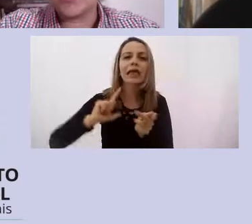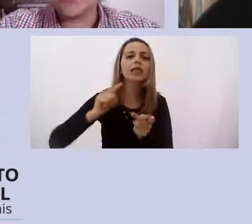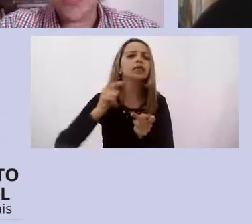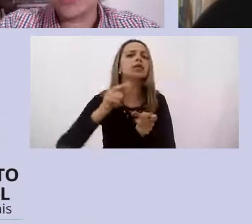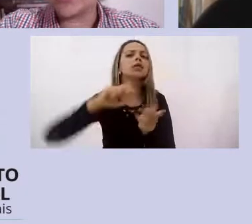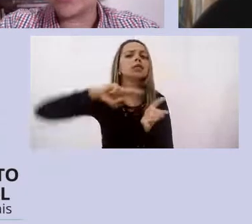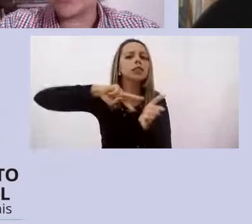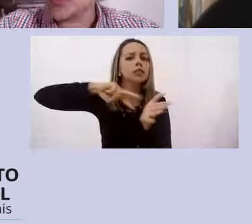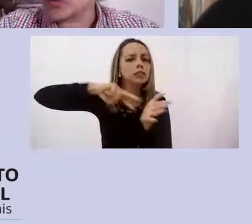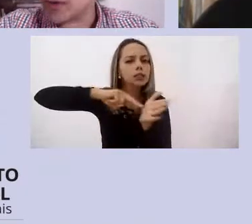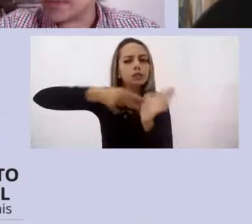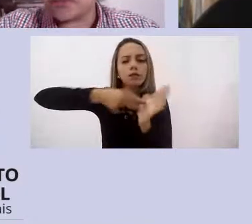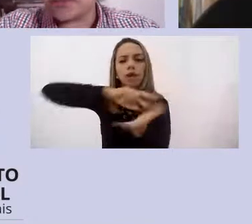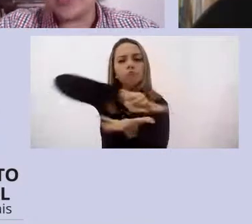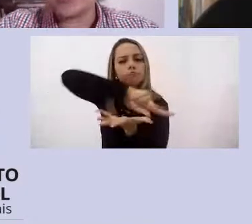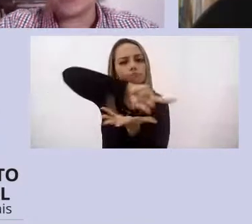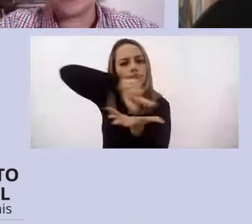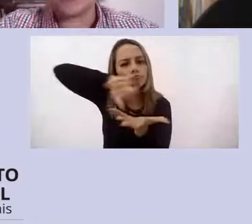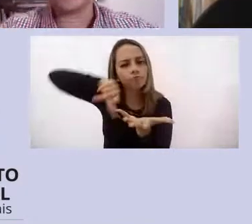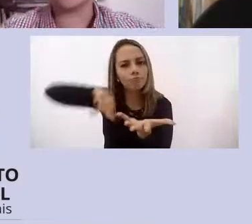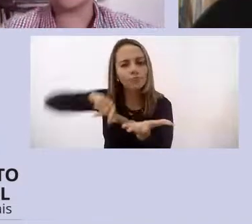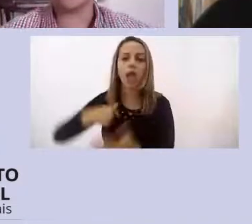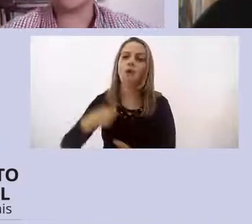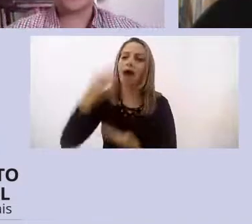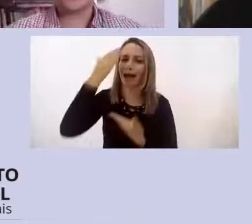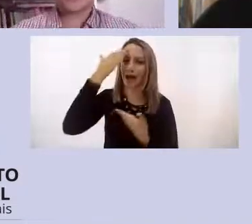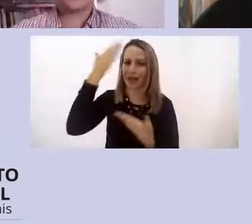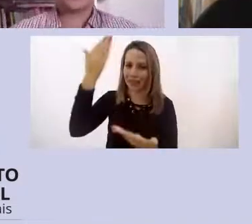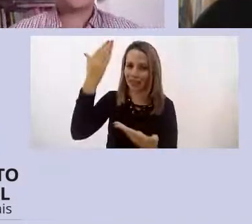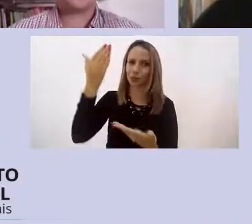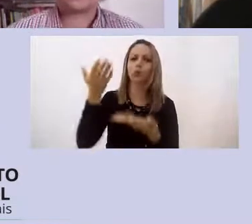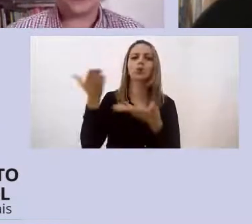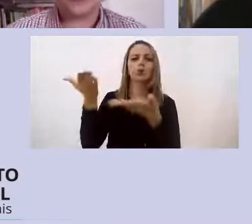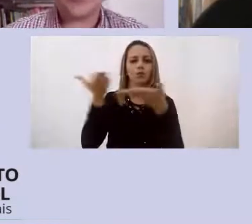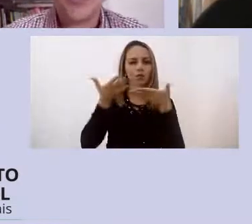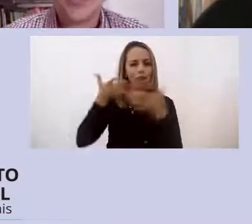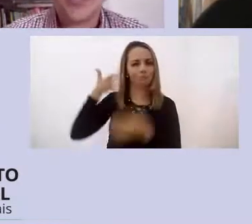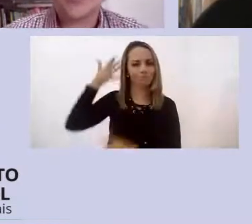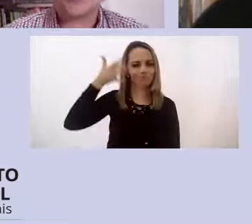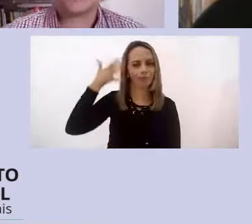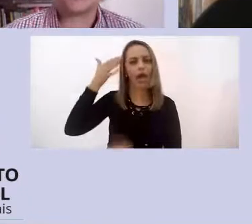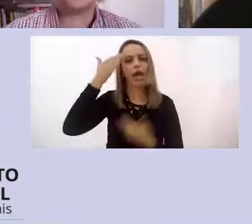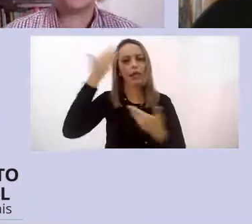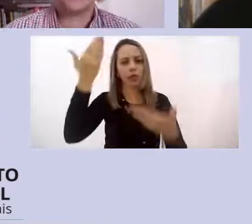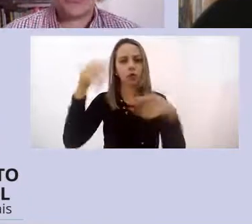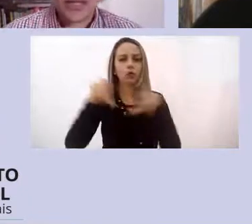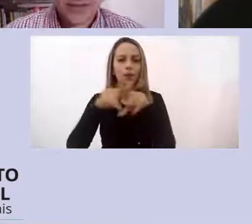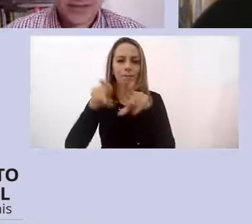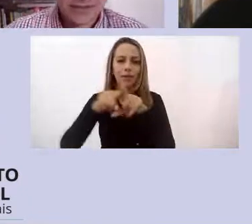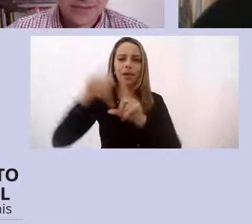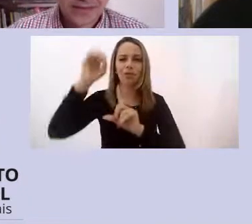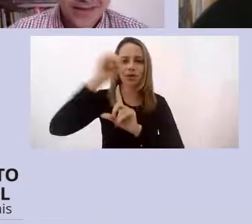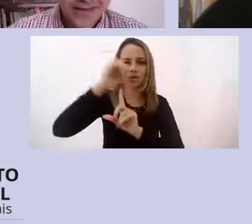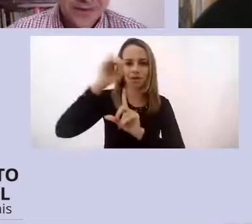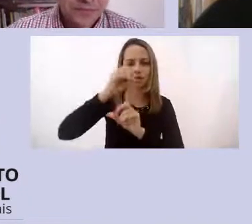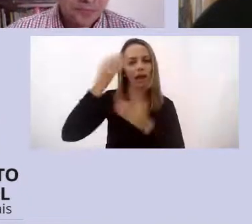aqui agradeço aos participantes, agradeço ao IFMG, à Cristiana,